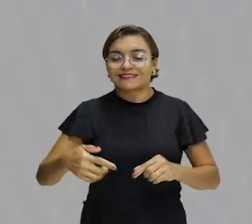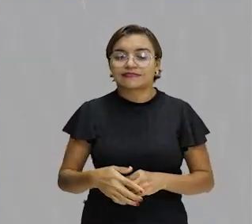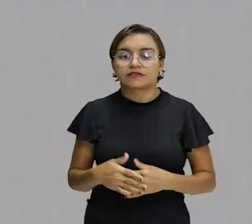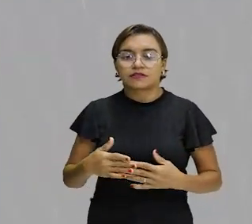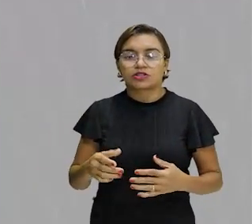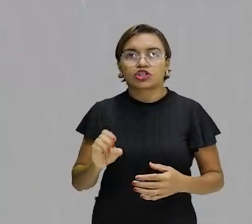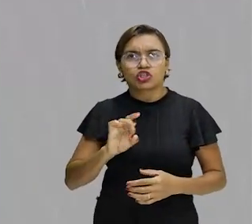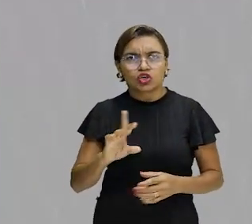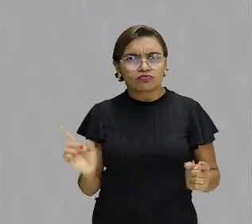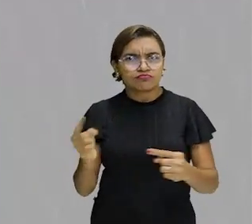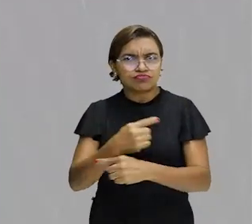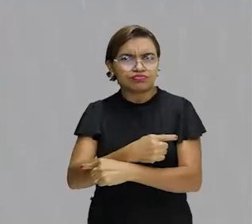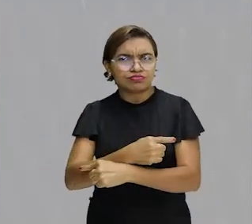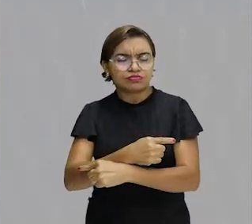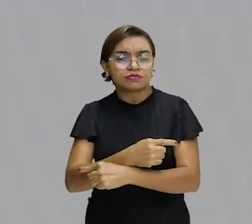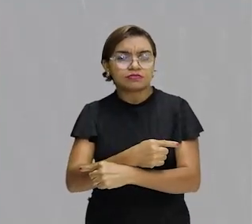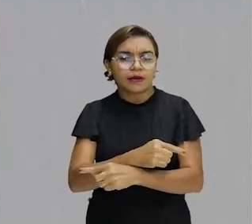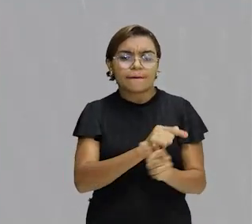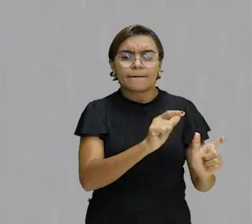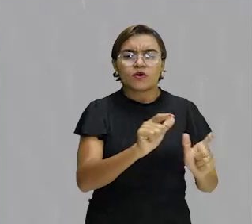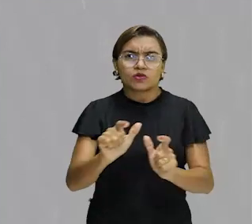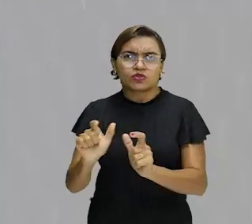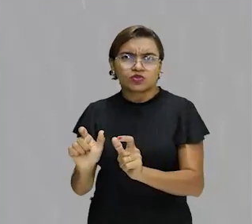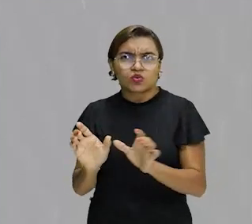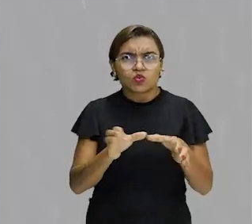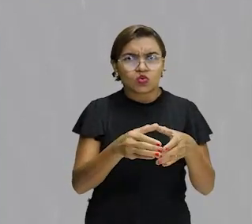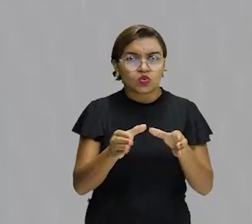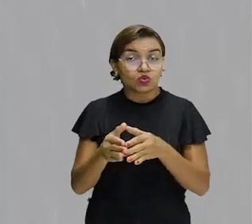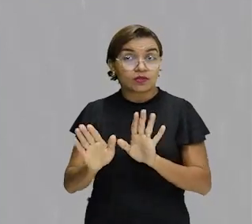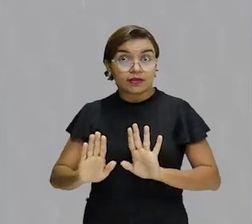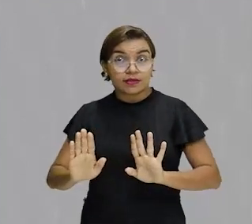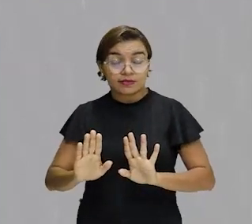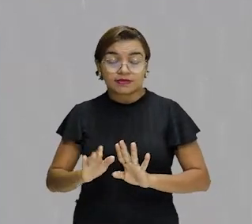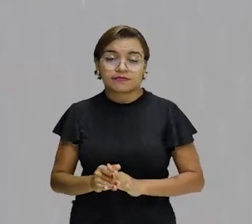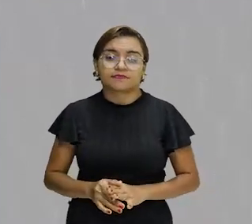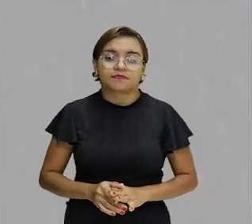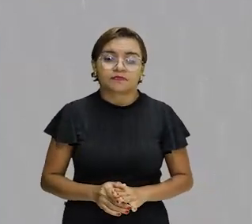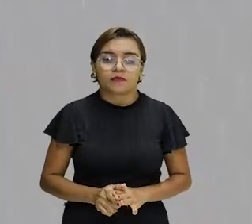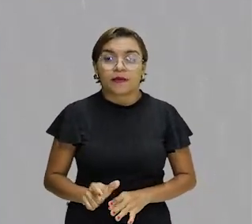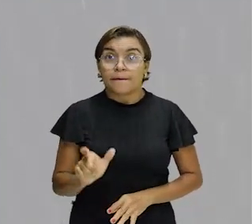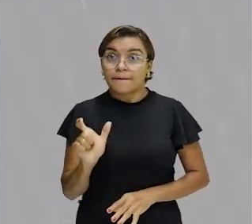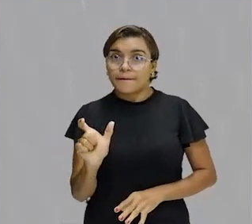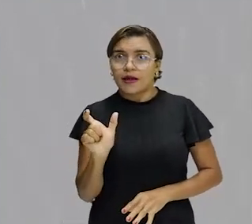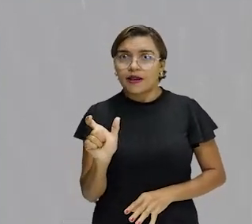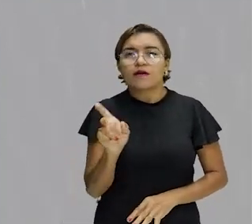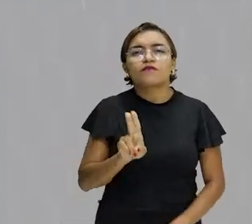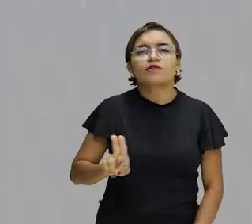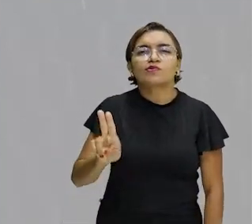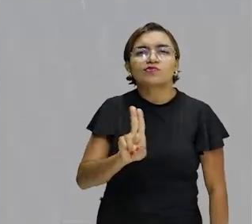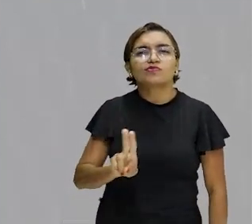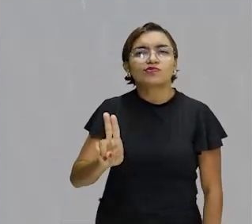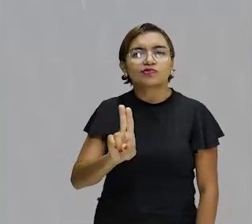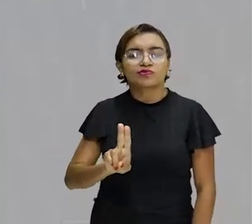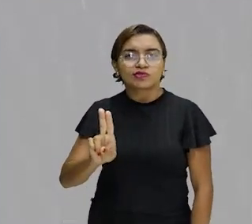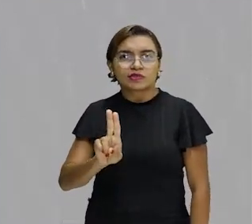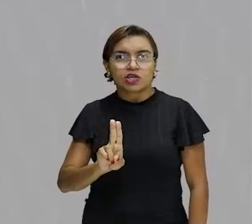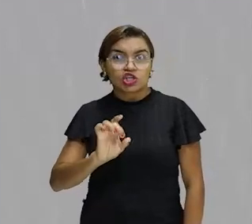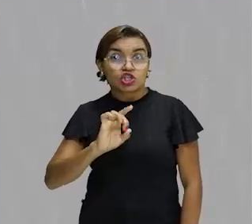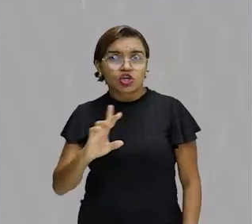dividido por 4. E 10 dividido por 4 dá 2,5. Então, já tem essa associação aí, do 10 indo no